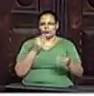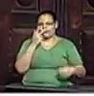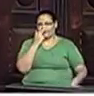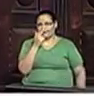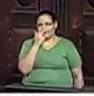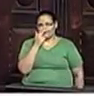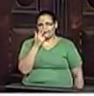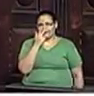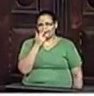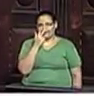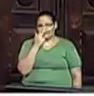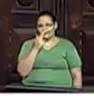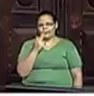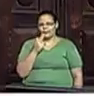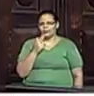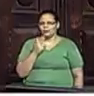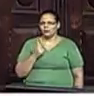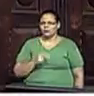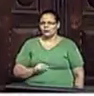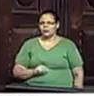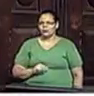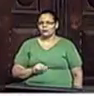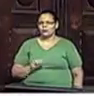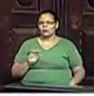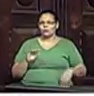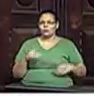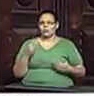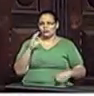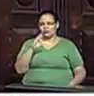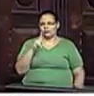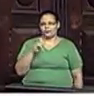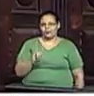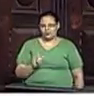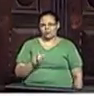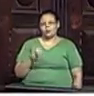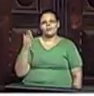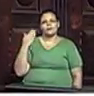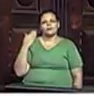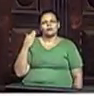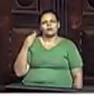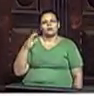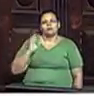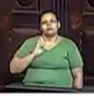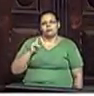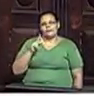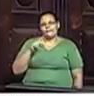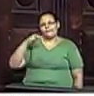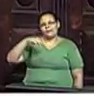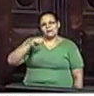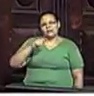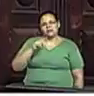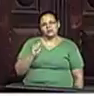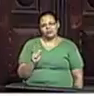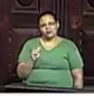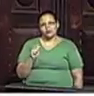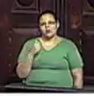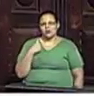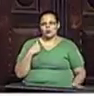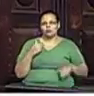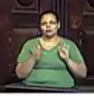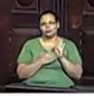uma forçação de barra, mas não é. Quando na CPI das milícias, eu fui o relator da CPI, eu